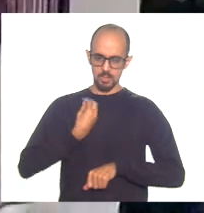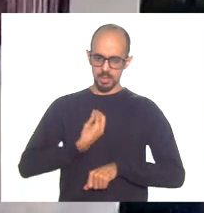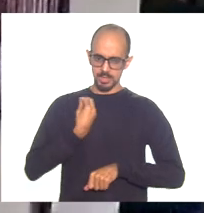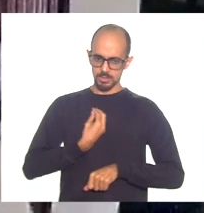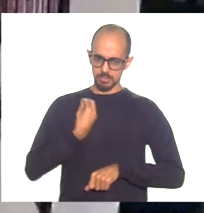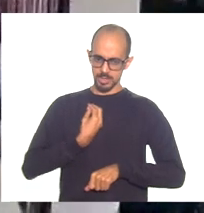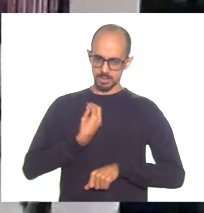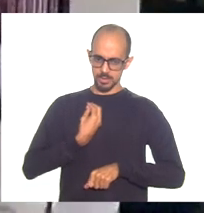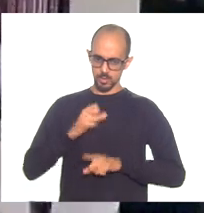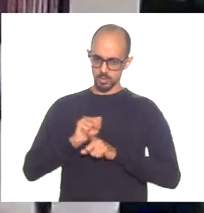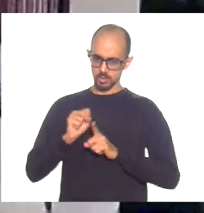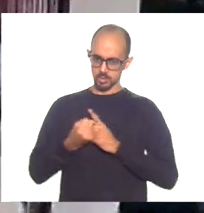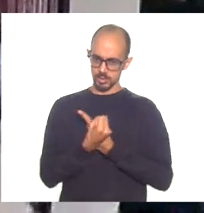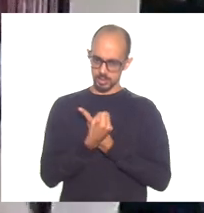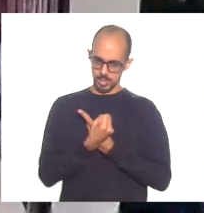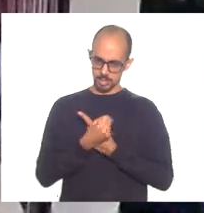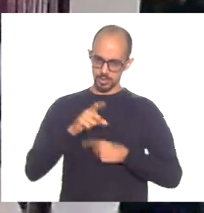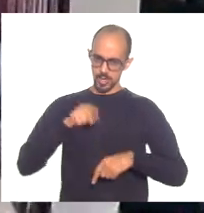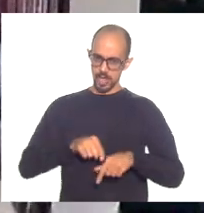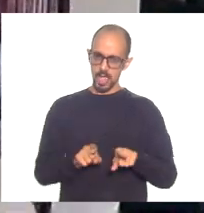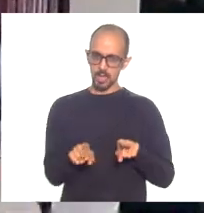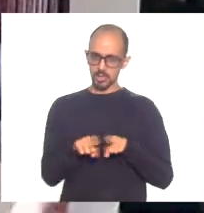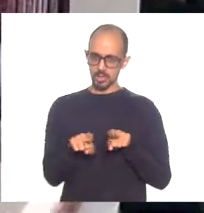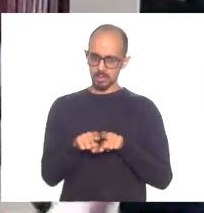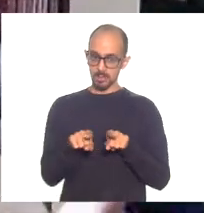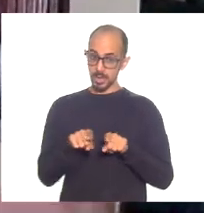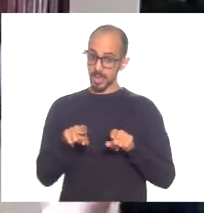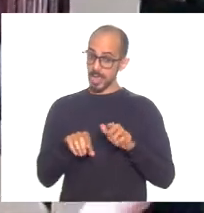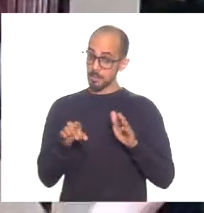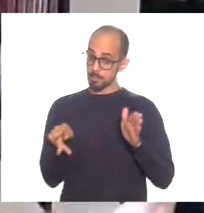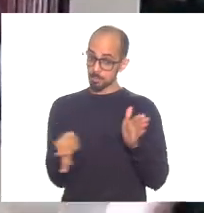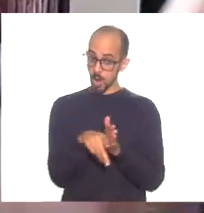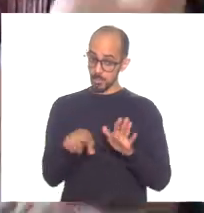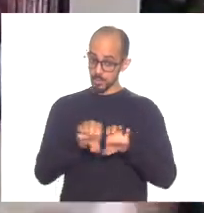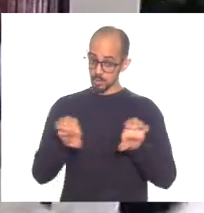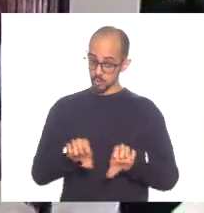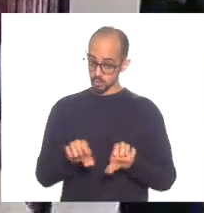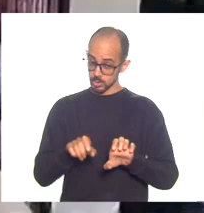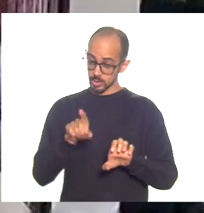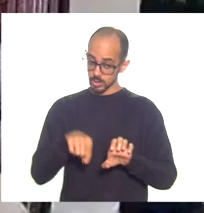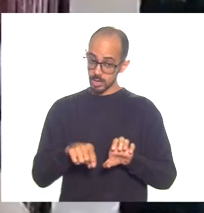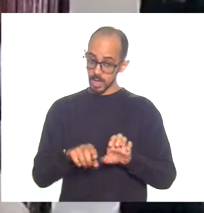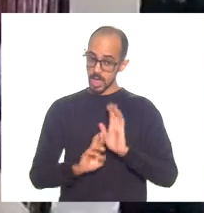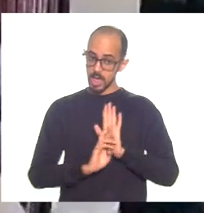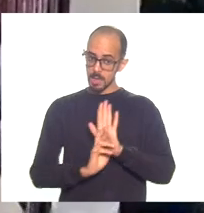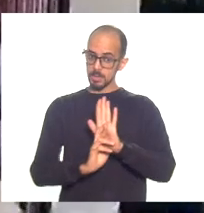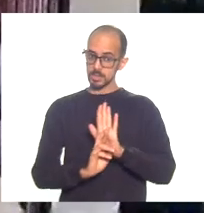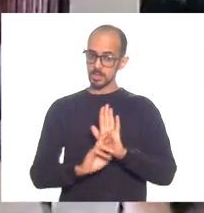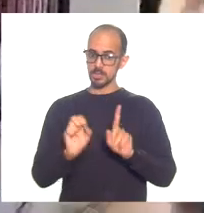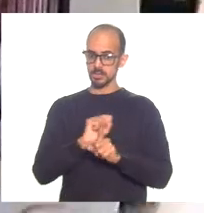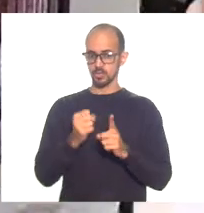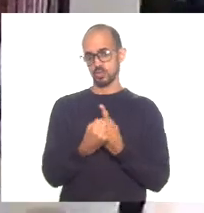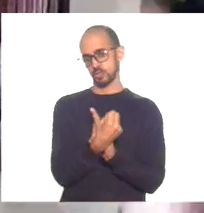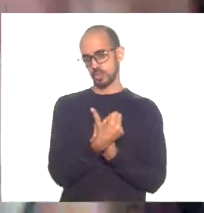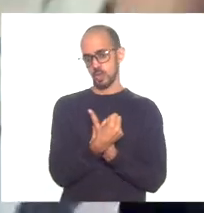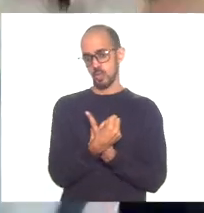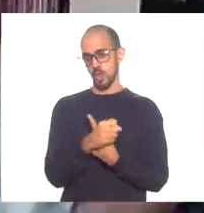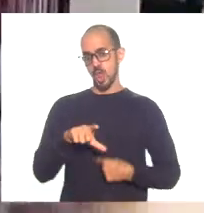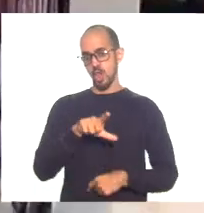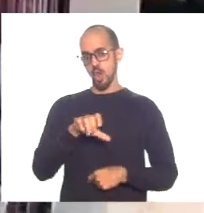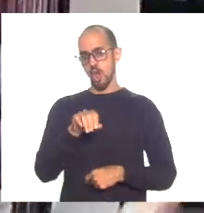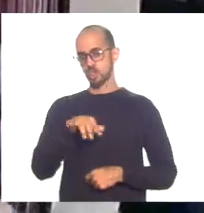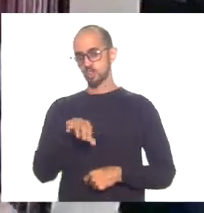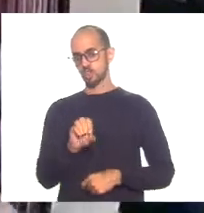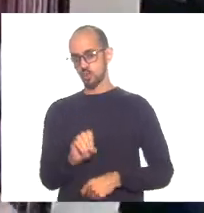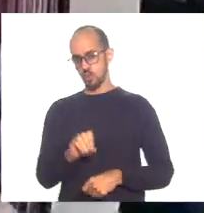é constituído, formado, exatamente por representações da sociedade como um todo. E é claro que os